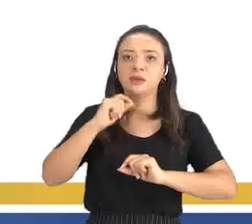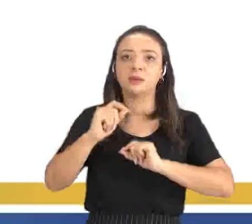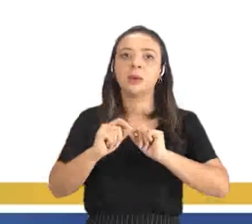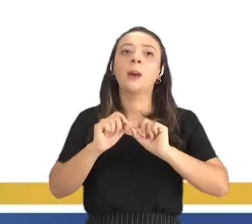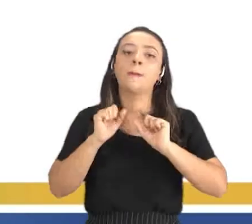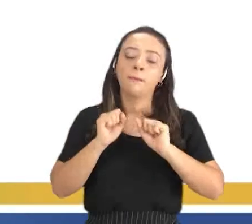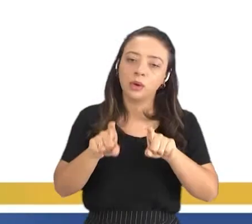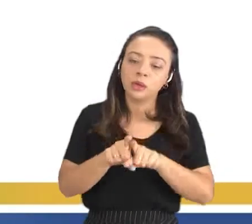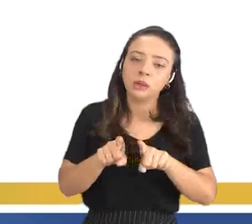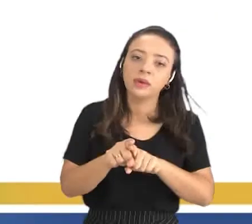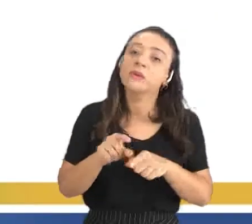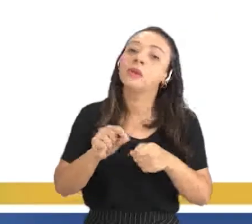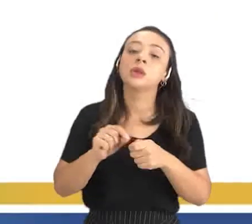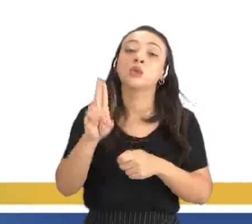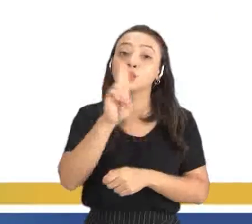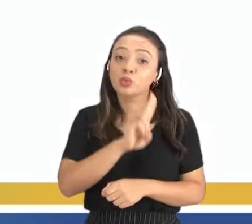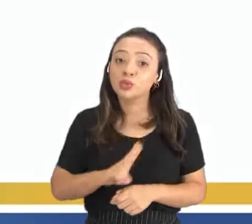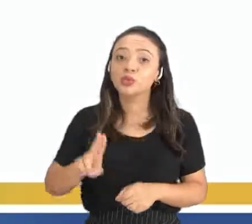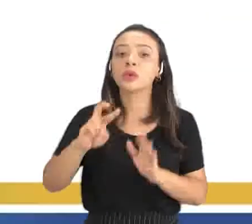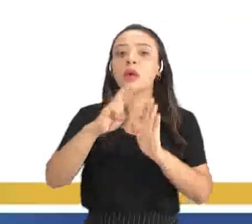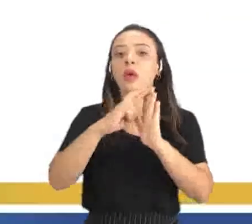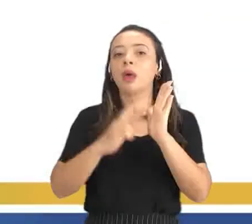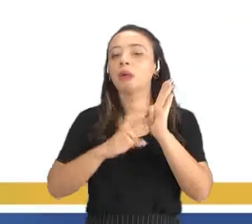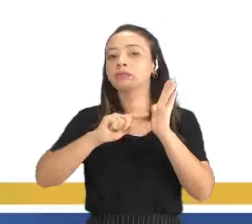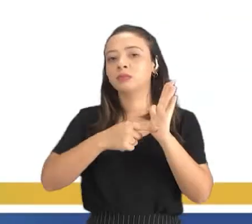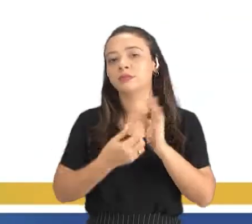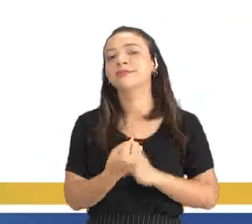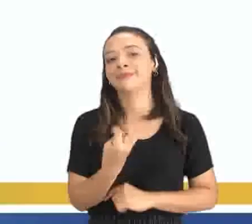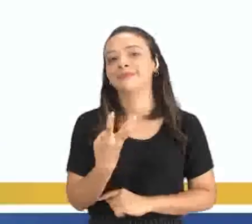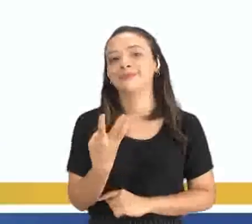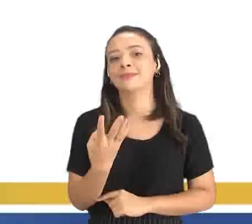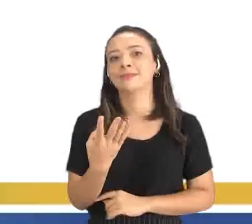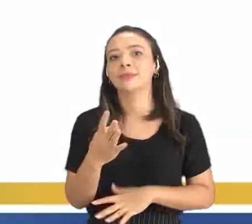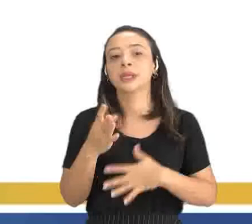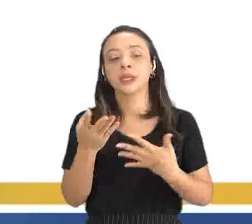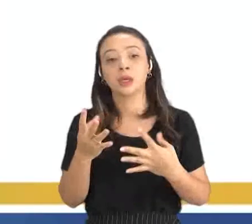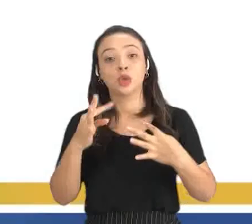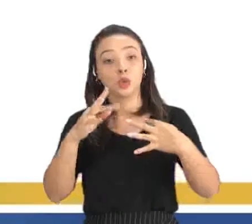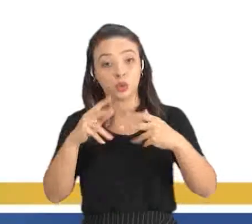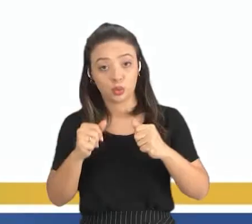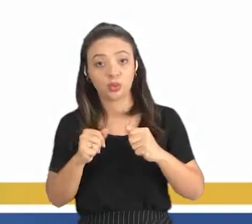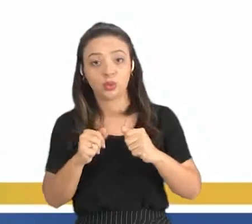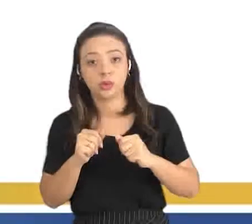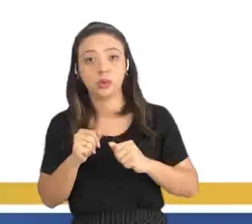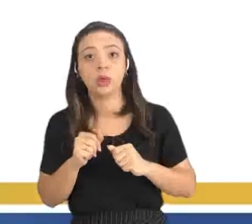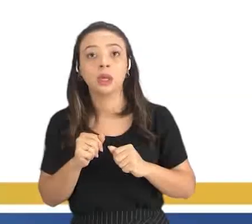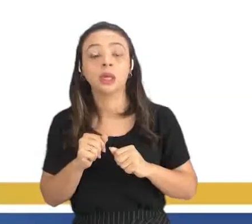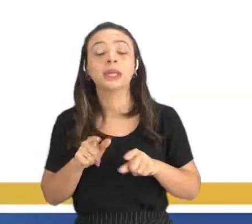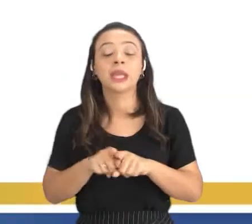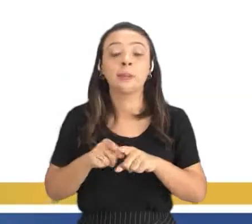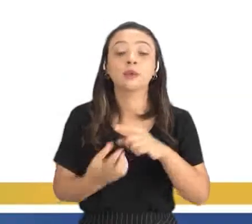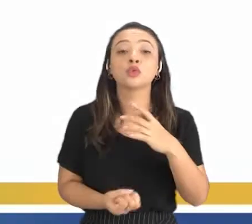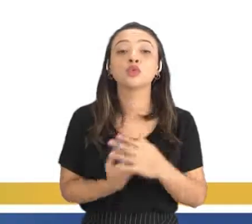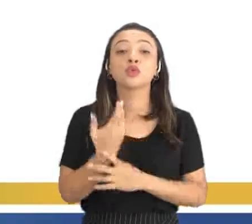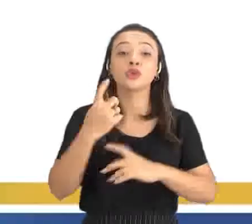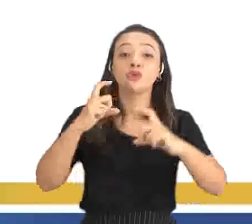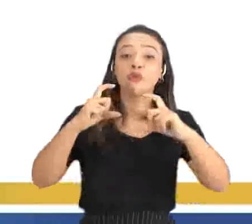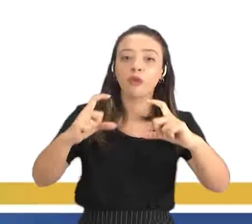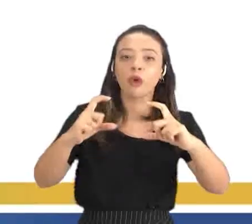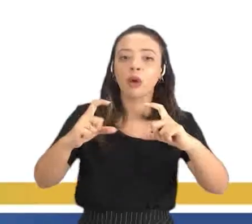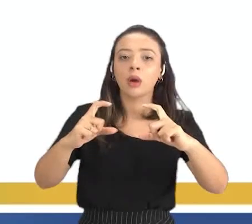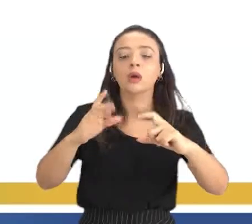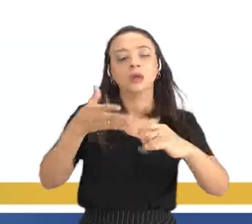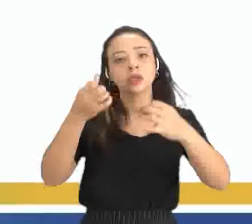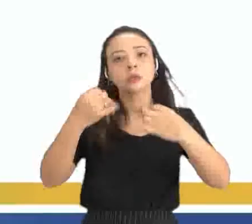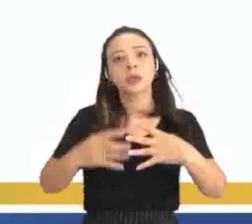pode ser feita por meio desse princípio multiplicativo da contagem, né? E esse princípio, ele gera também as fórmulas, como eu falei para vocês no início,